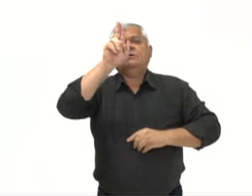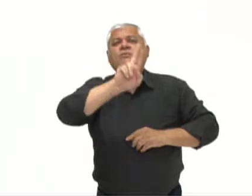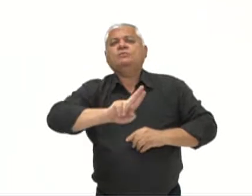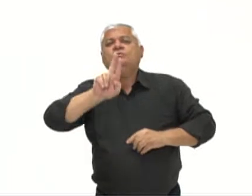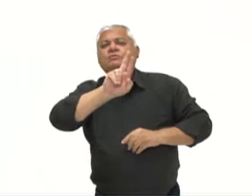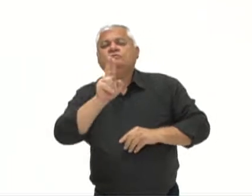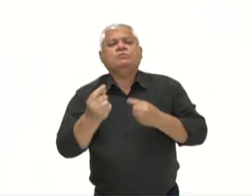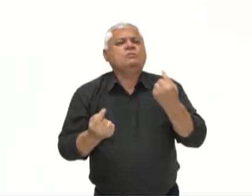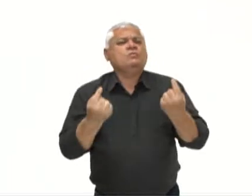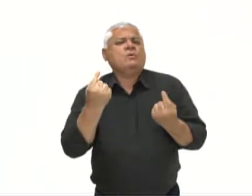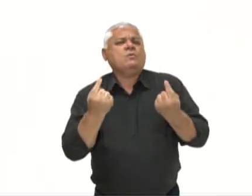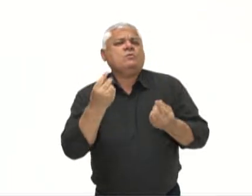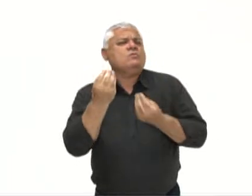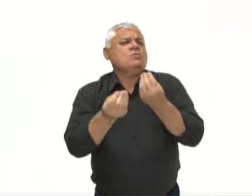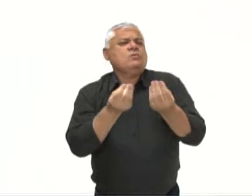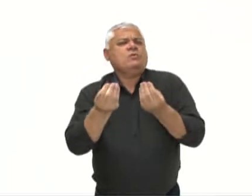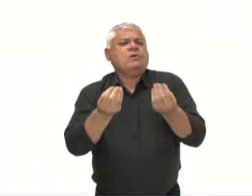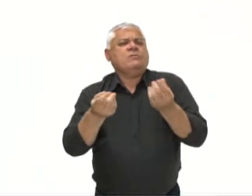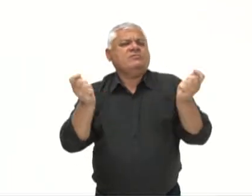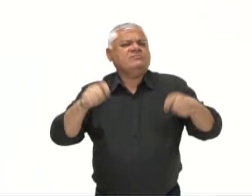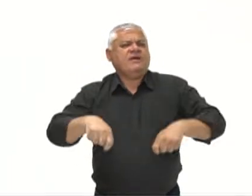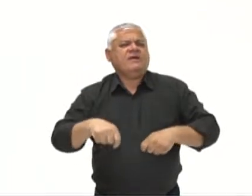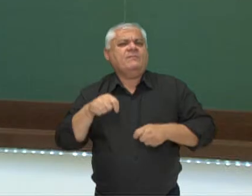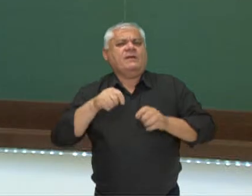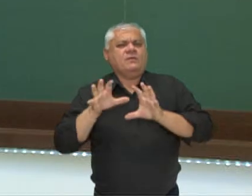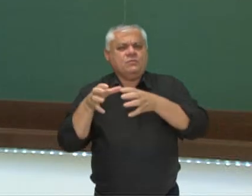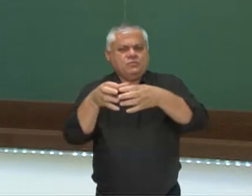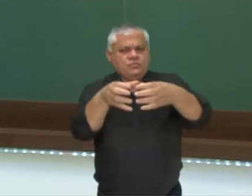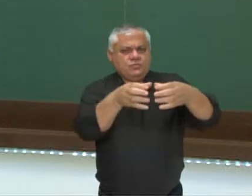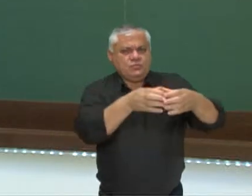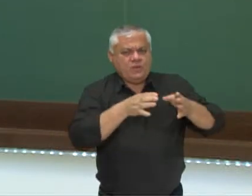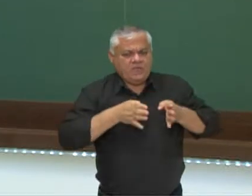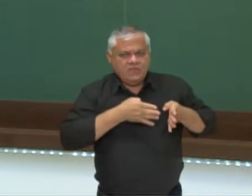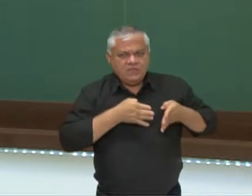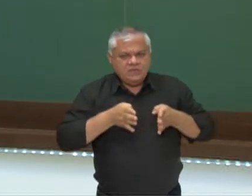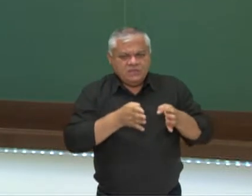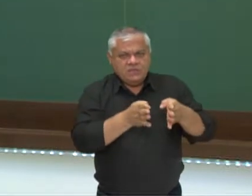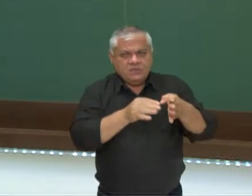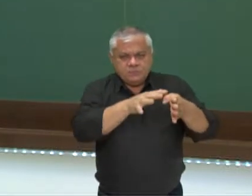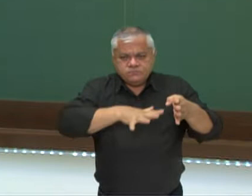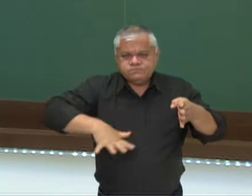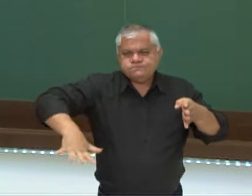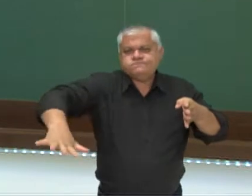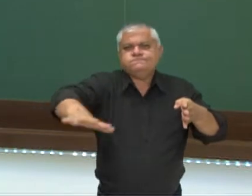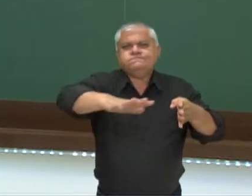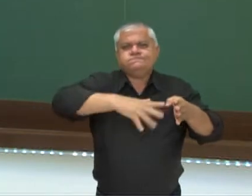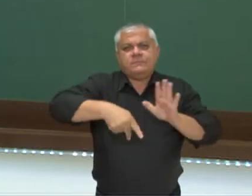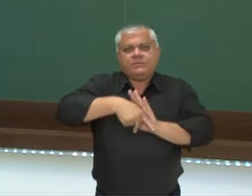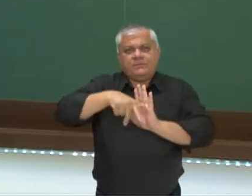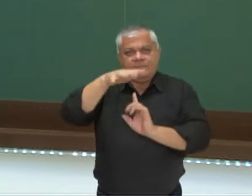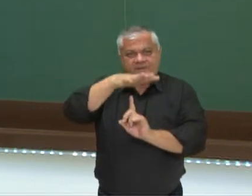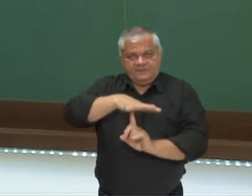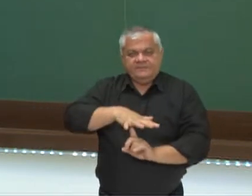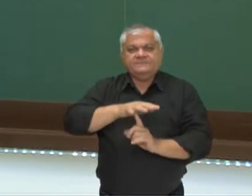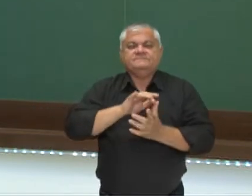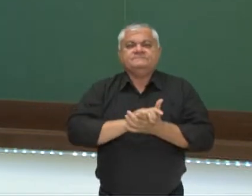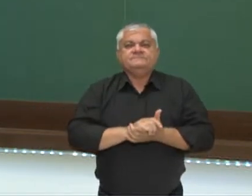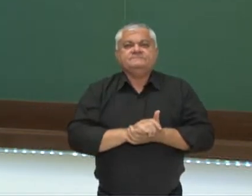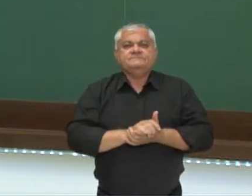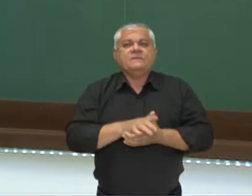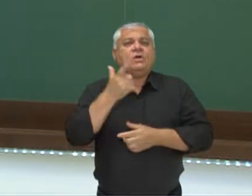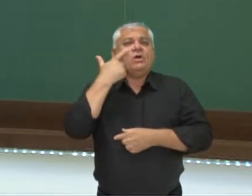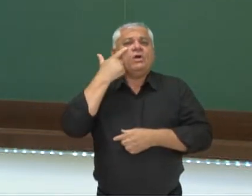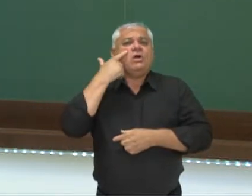seja, qual é a utilização que nós fazemos dos conjuntos de rios que integram as bacias hidrográficas do estado do Paraná. E olha a